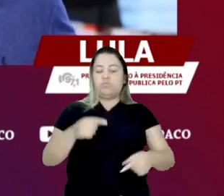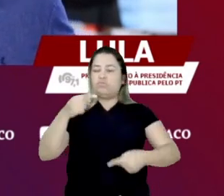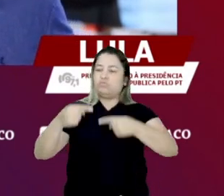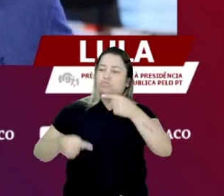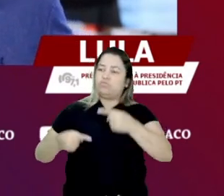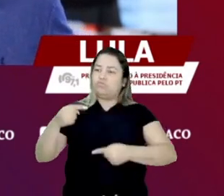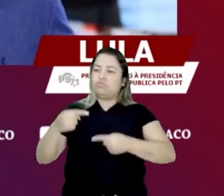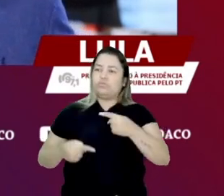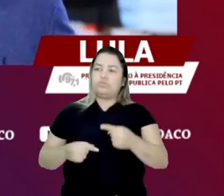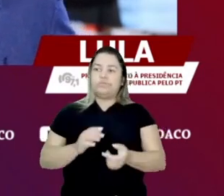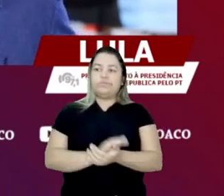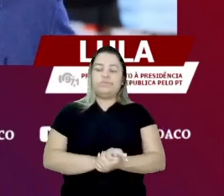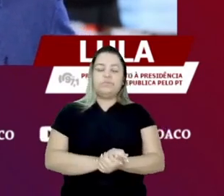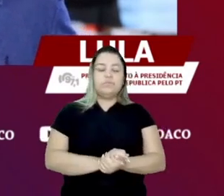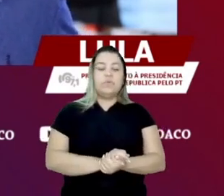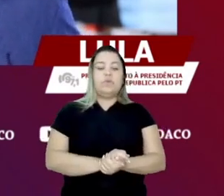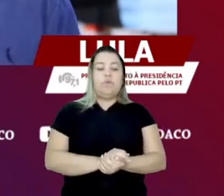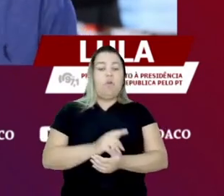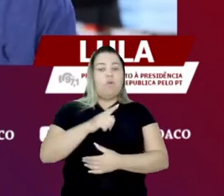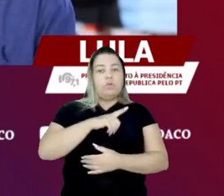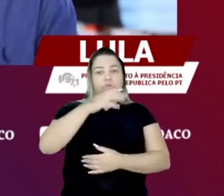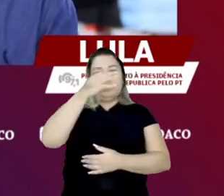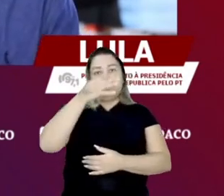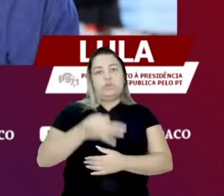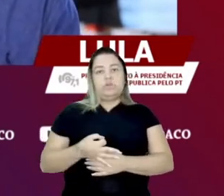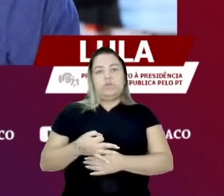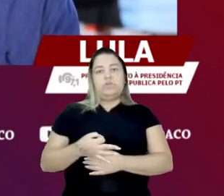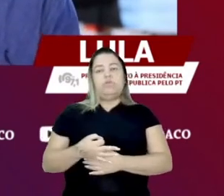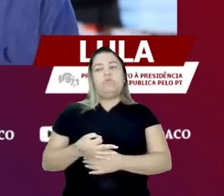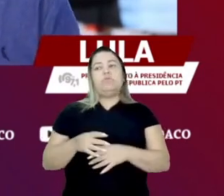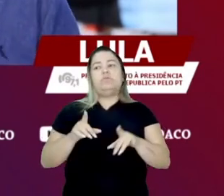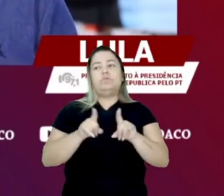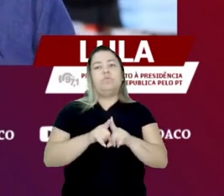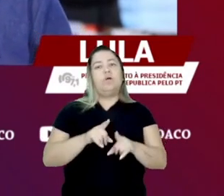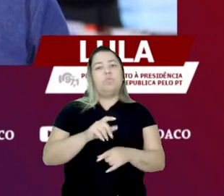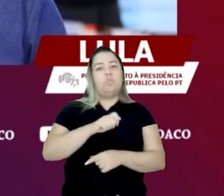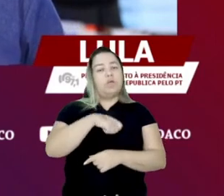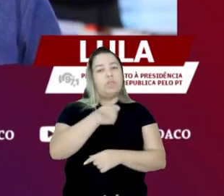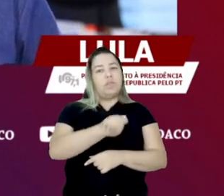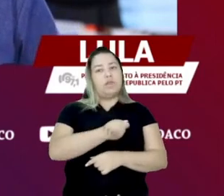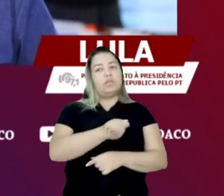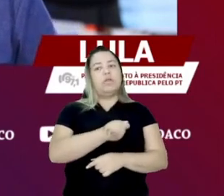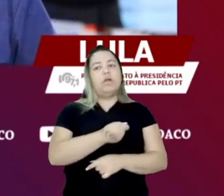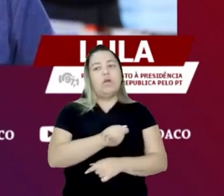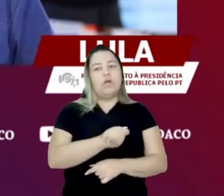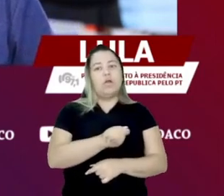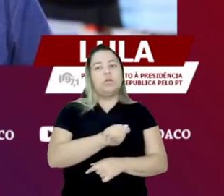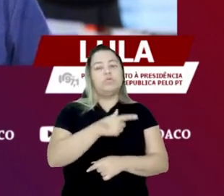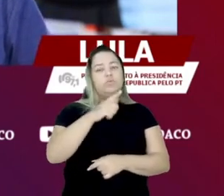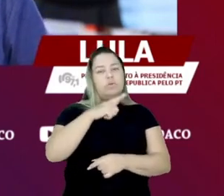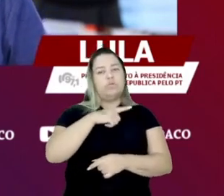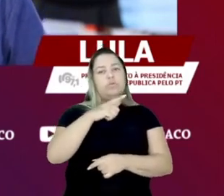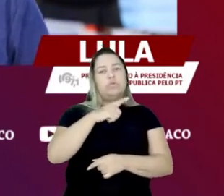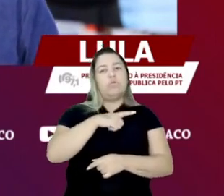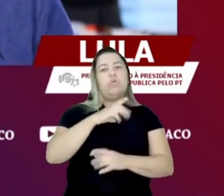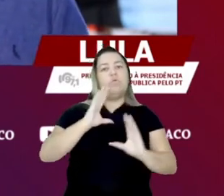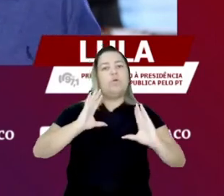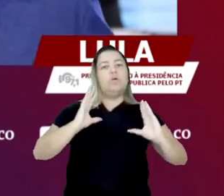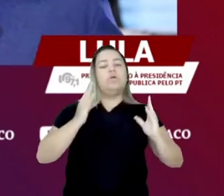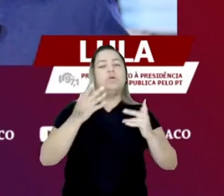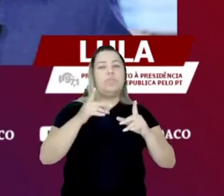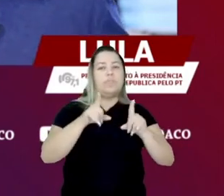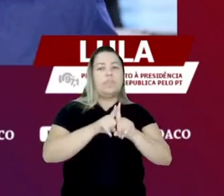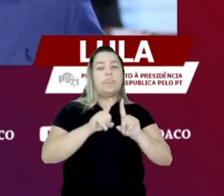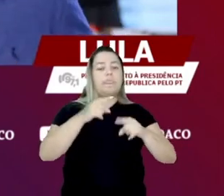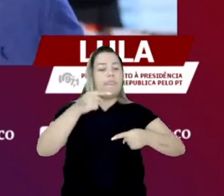para discutir o problema das pessoas especiais nesse país. Reforma da presidência, presidente Lula, o que o senhor